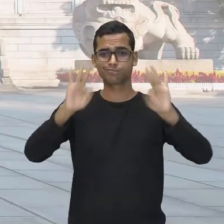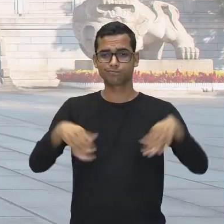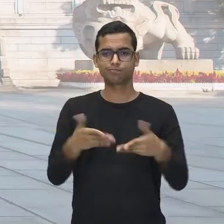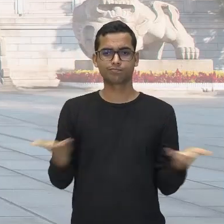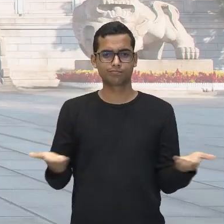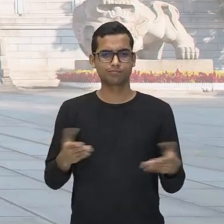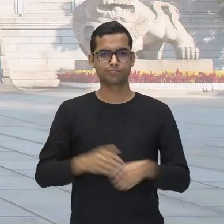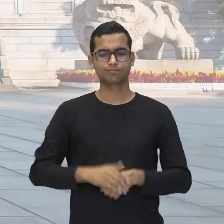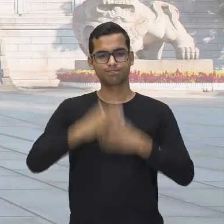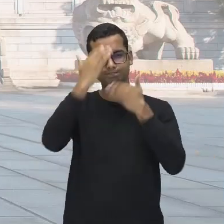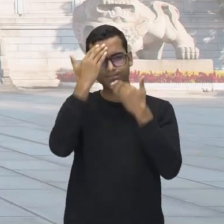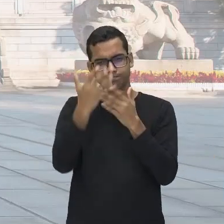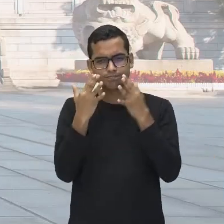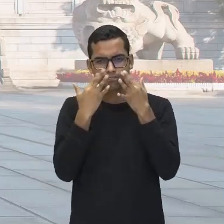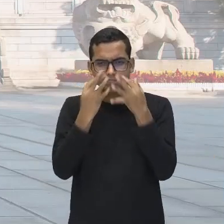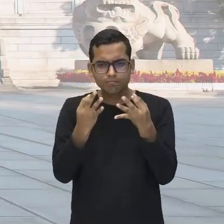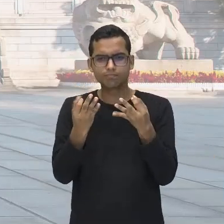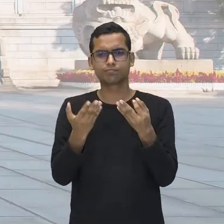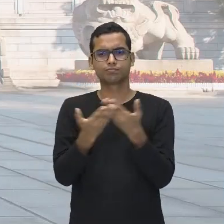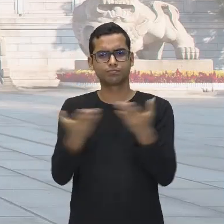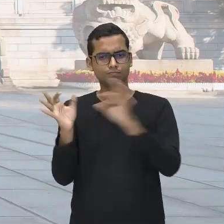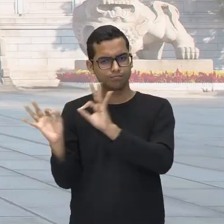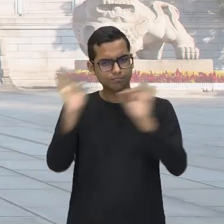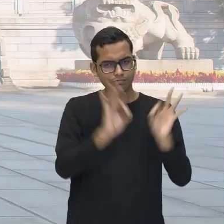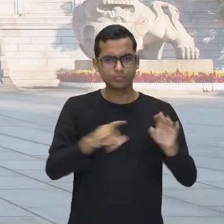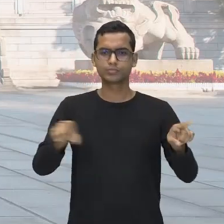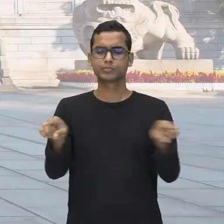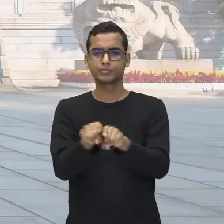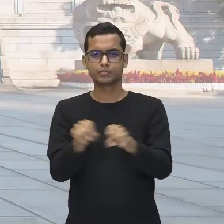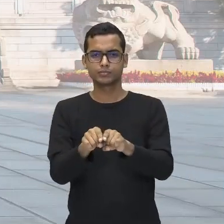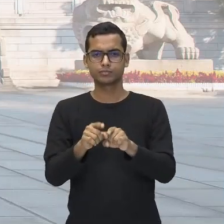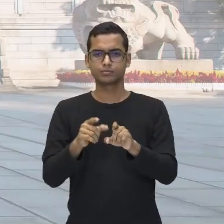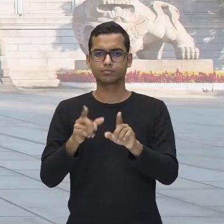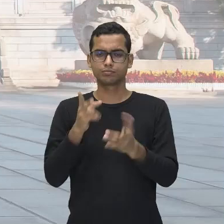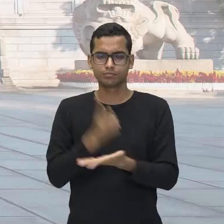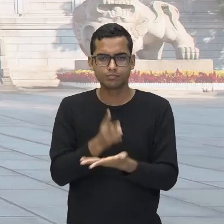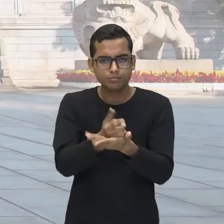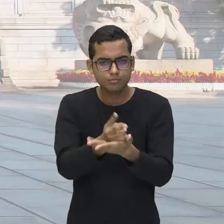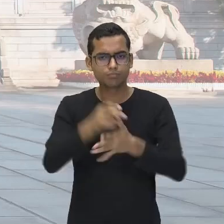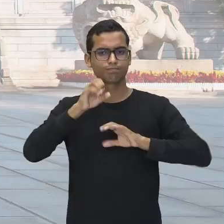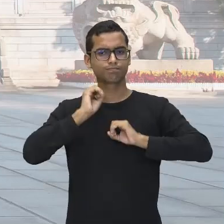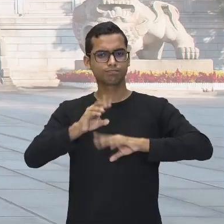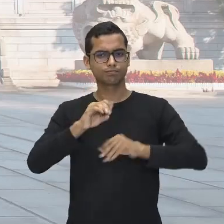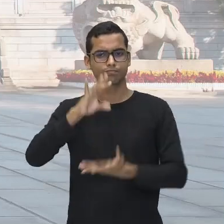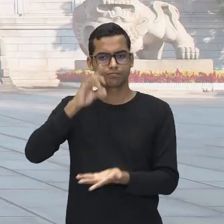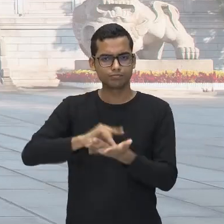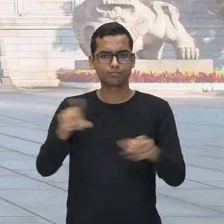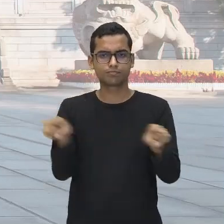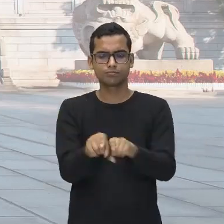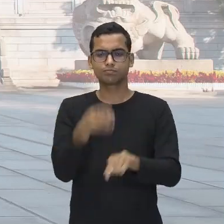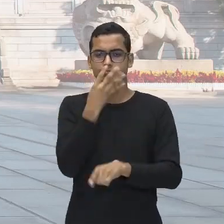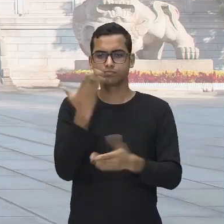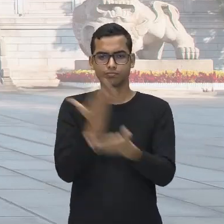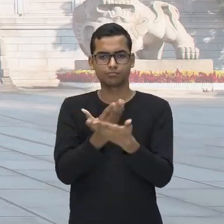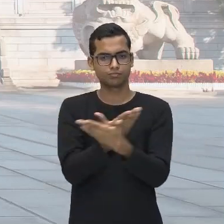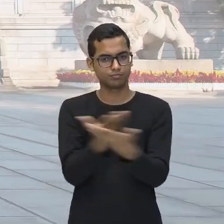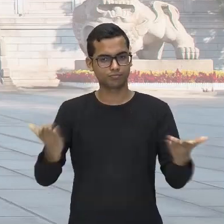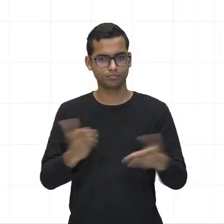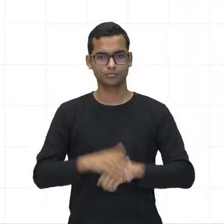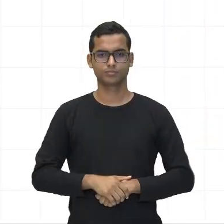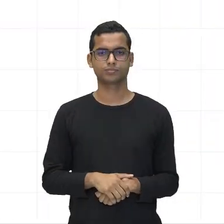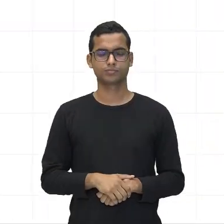aqui. Obrigado pela atenção de vocês. Sigamos firmes no caminho da educação e bons estudos.